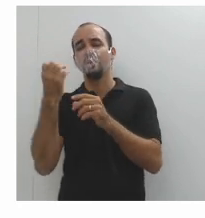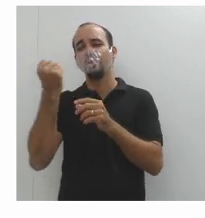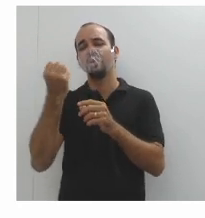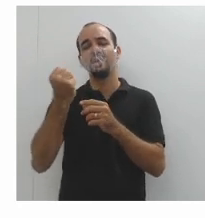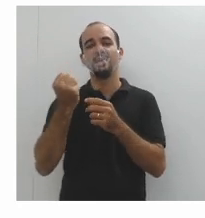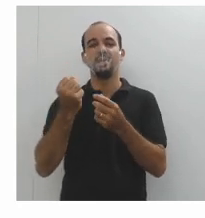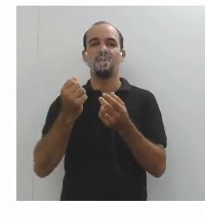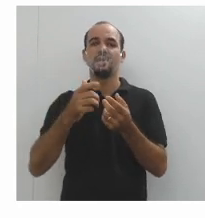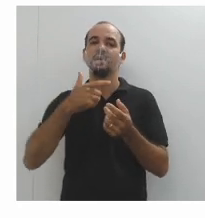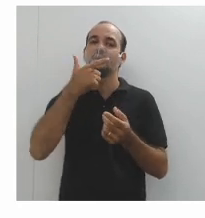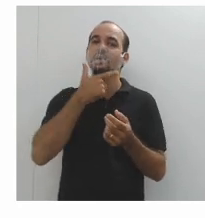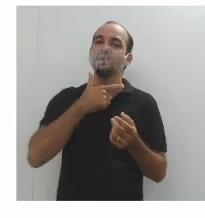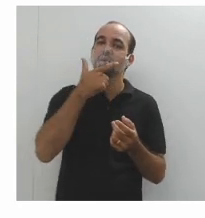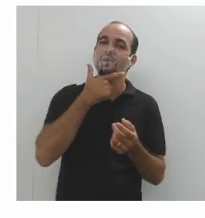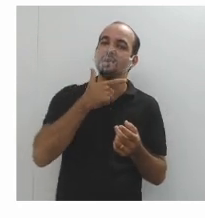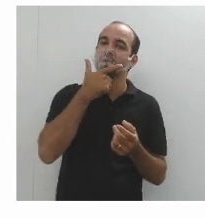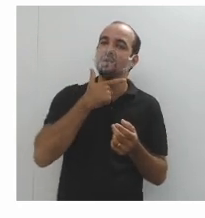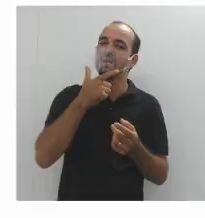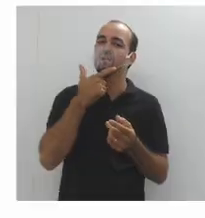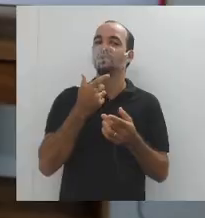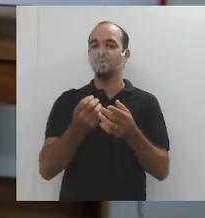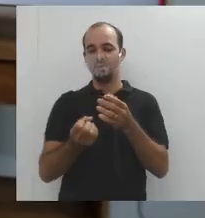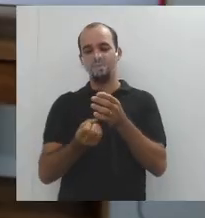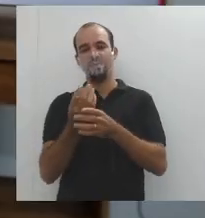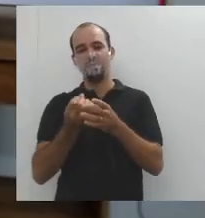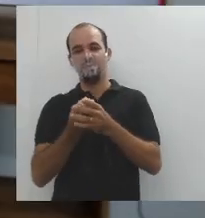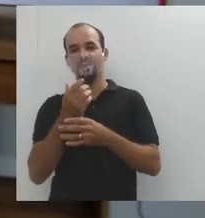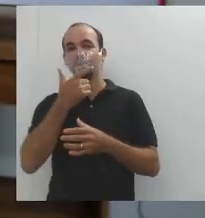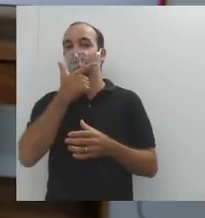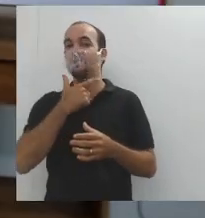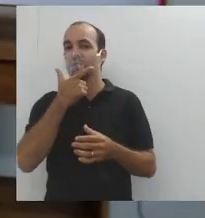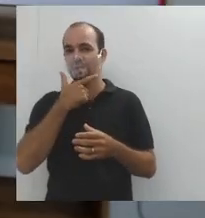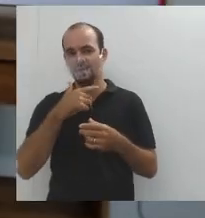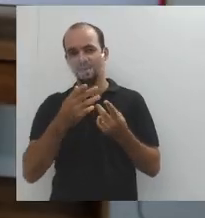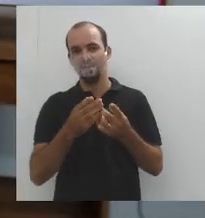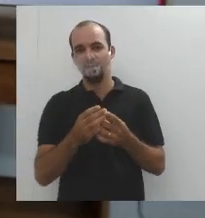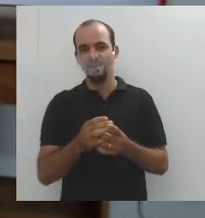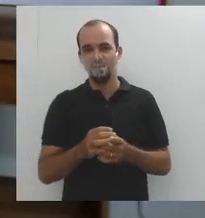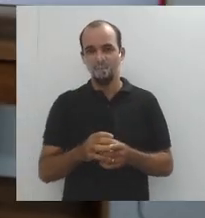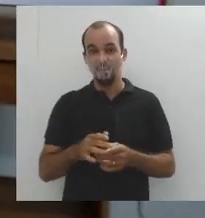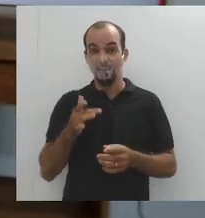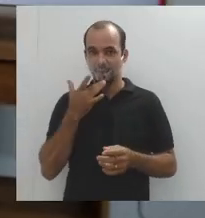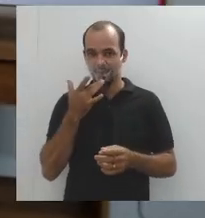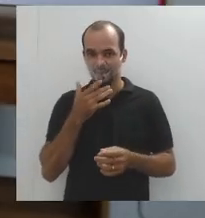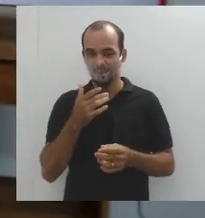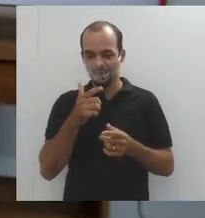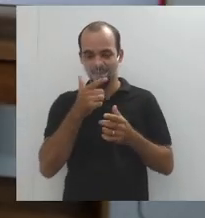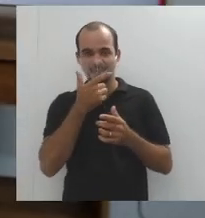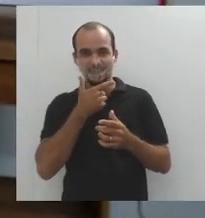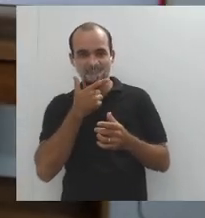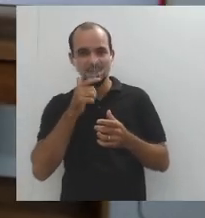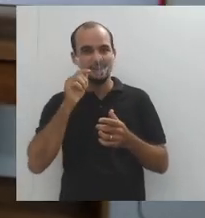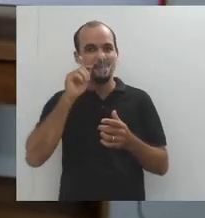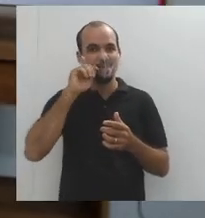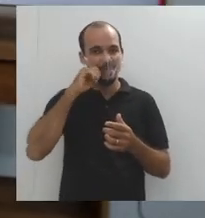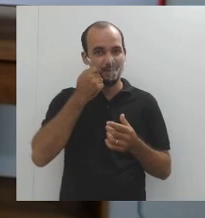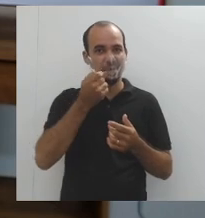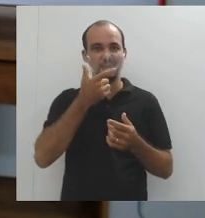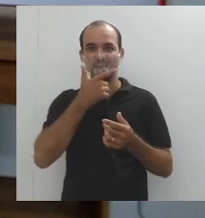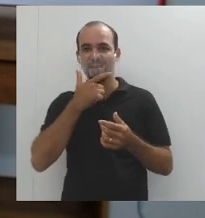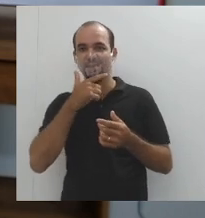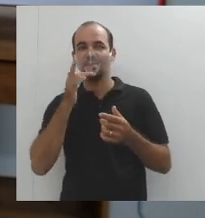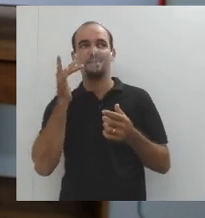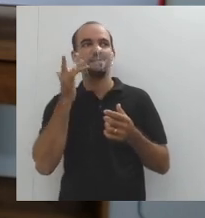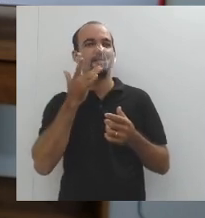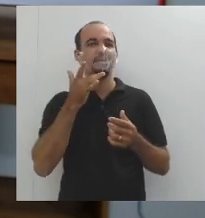queijo? Foca aqui em mim. Quem aqui não gosta de comer um pãozinho lá com queijo? Ou seja,